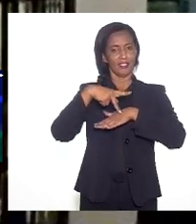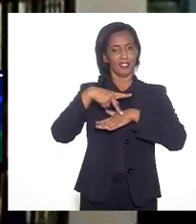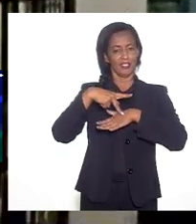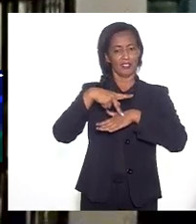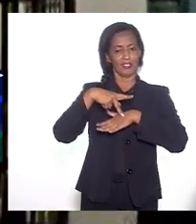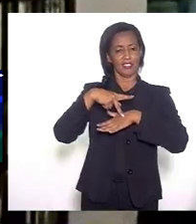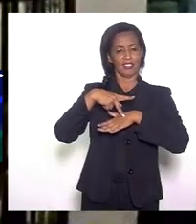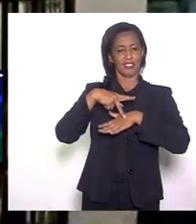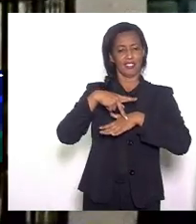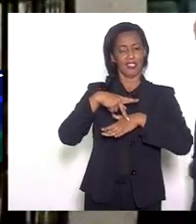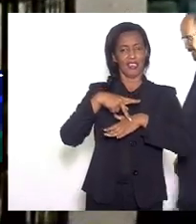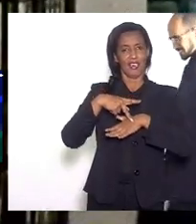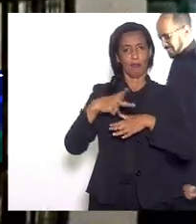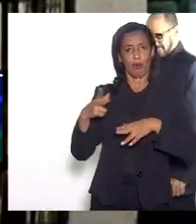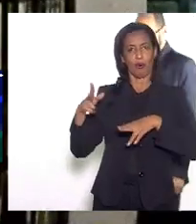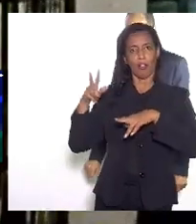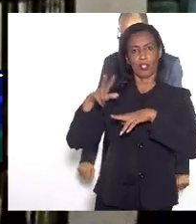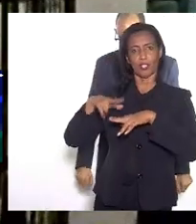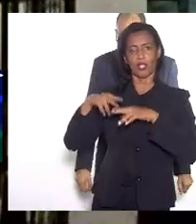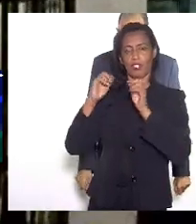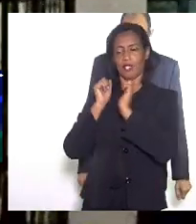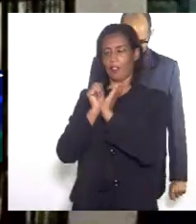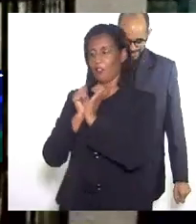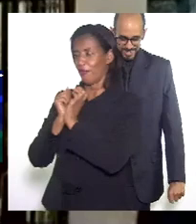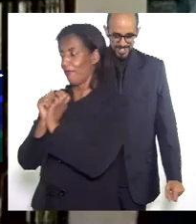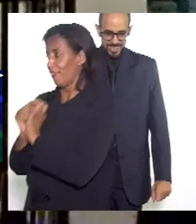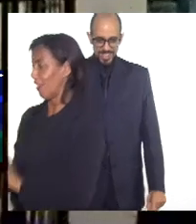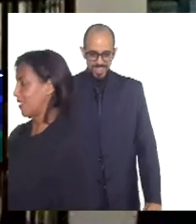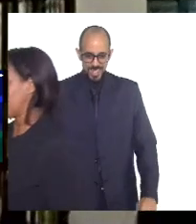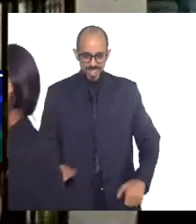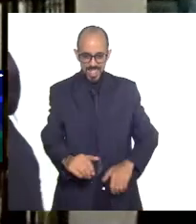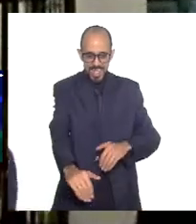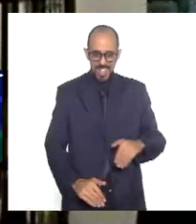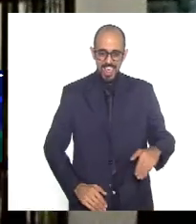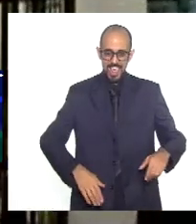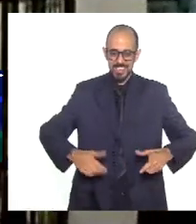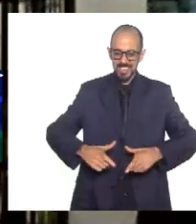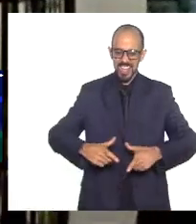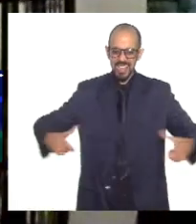Casa Grande Senzala, continua intacta.